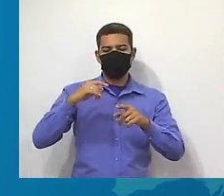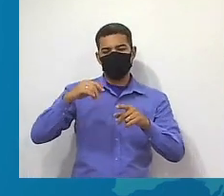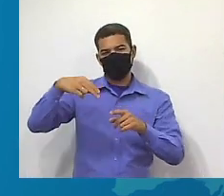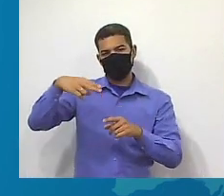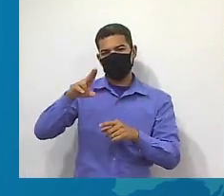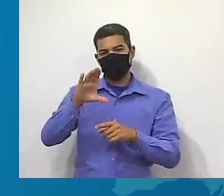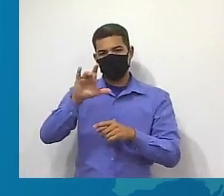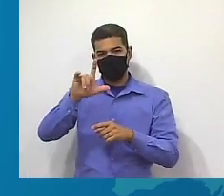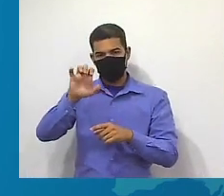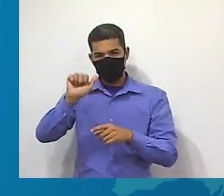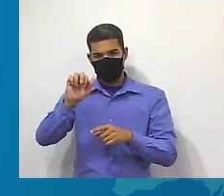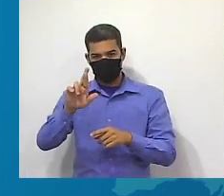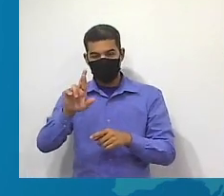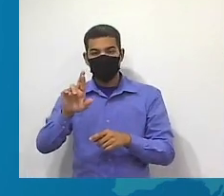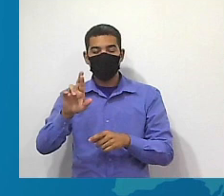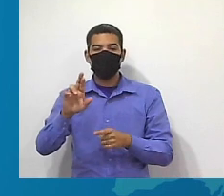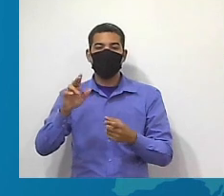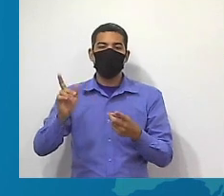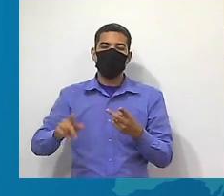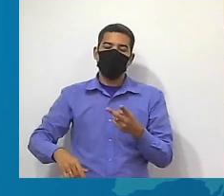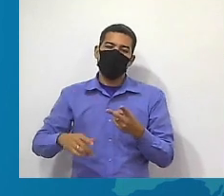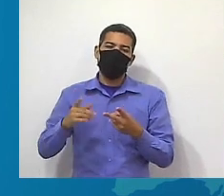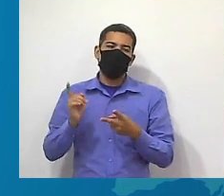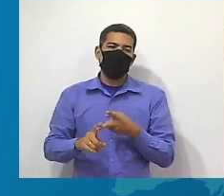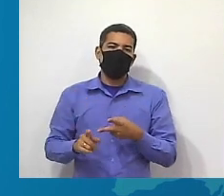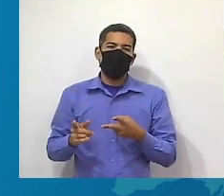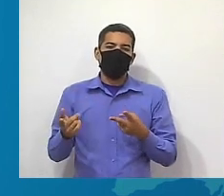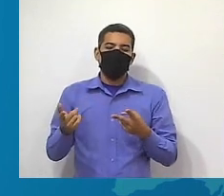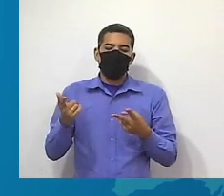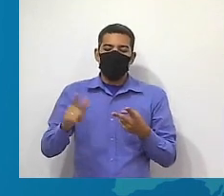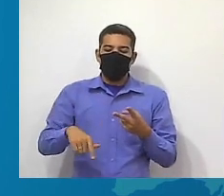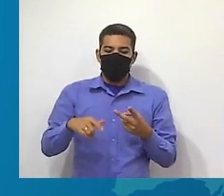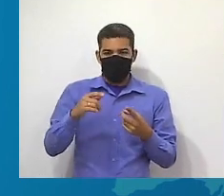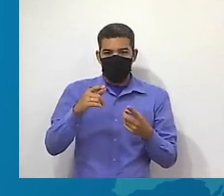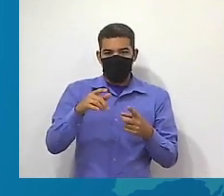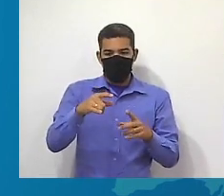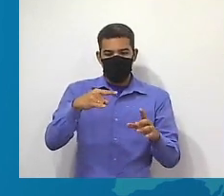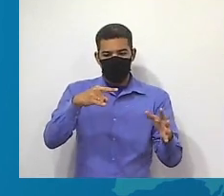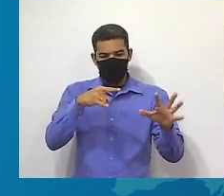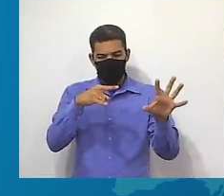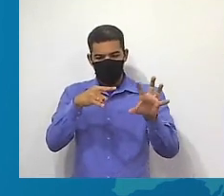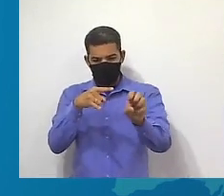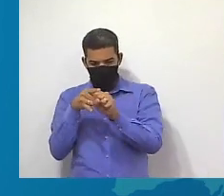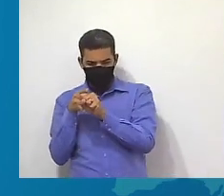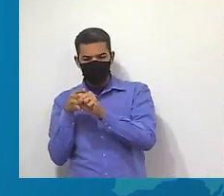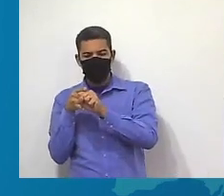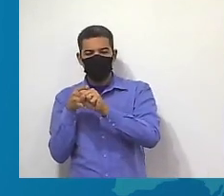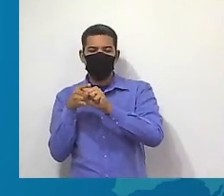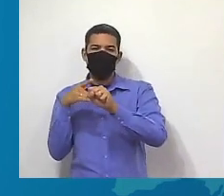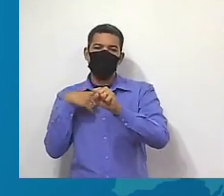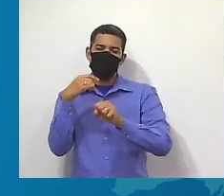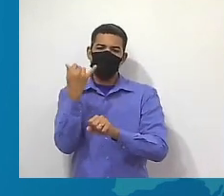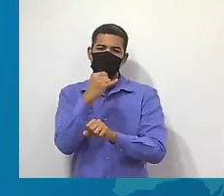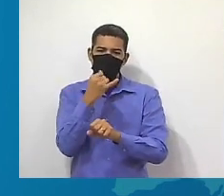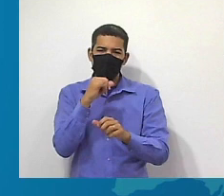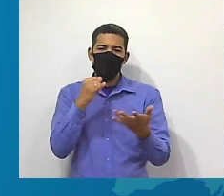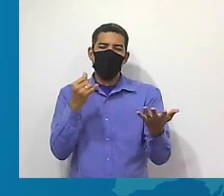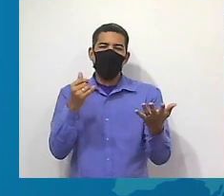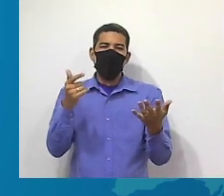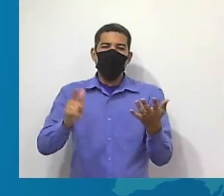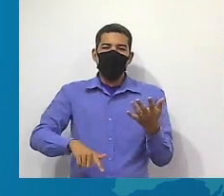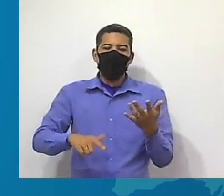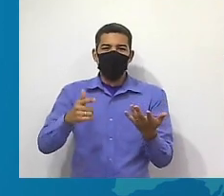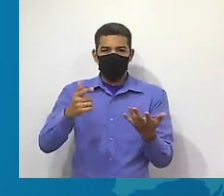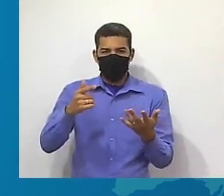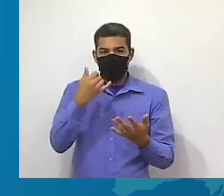na fissão e na fusão nuclear, no eletromagnetismo, através da eletricidade,